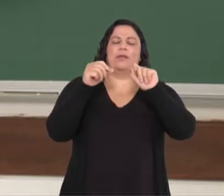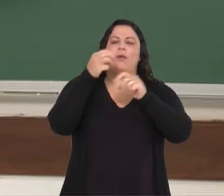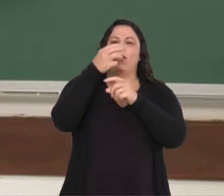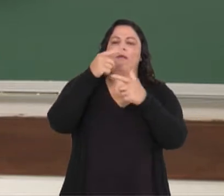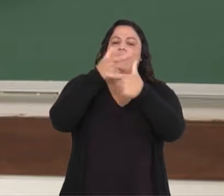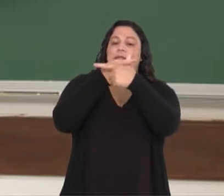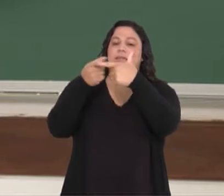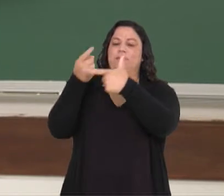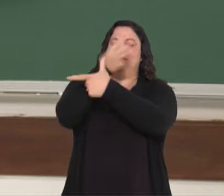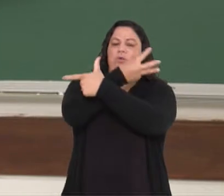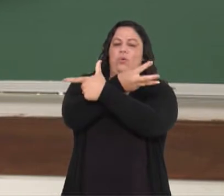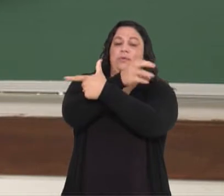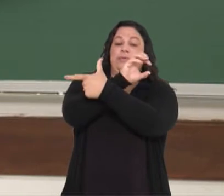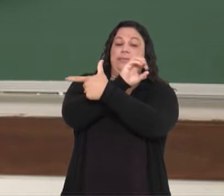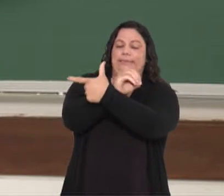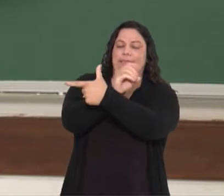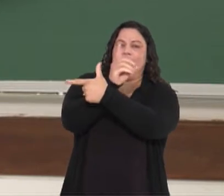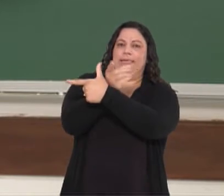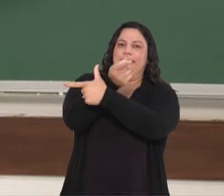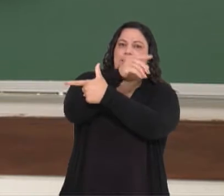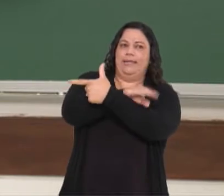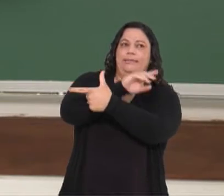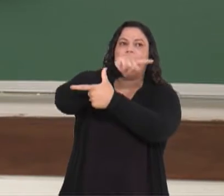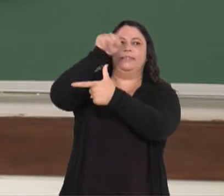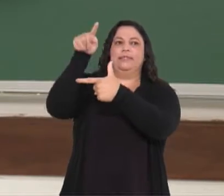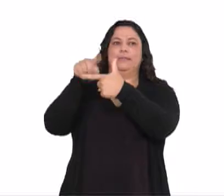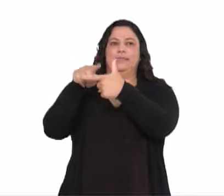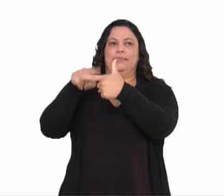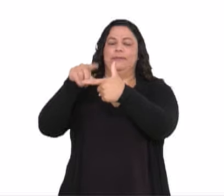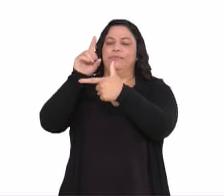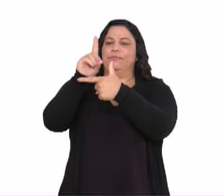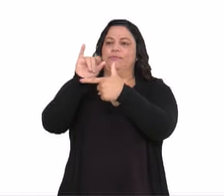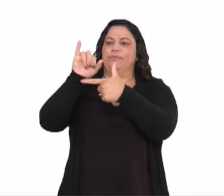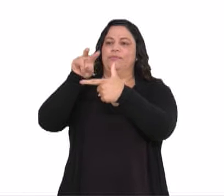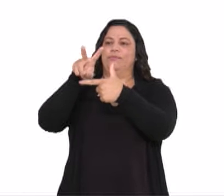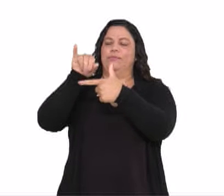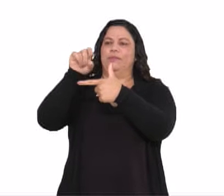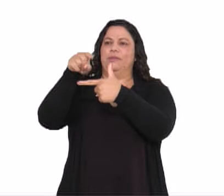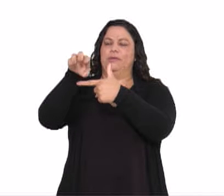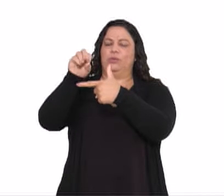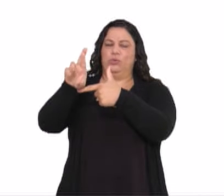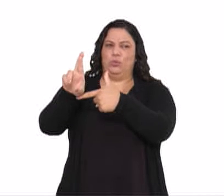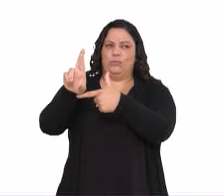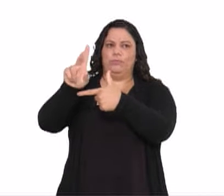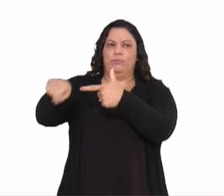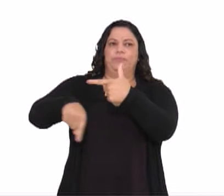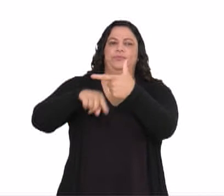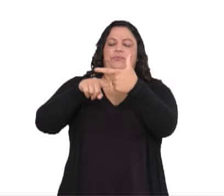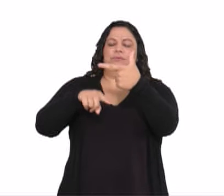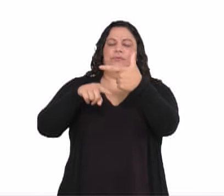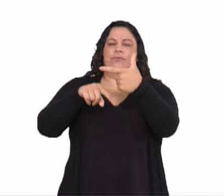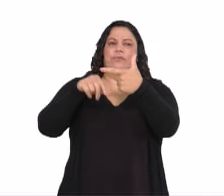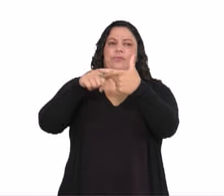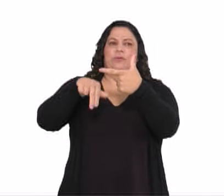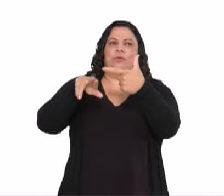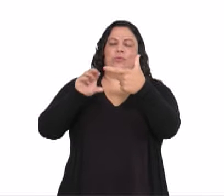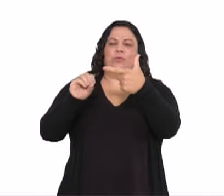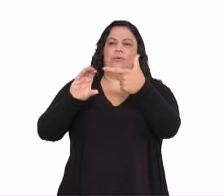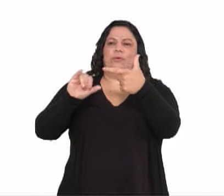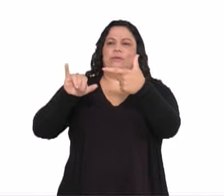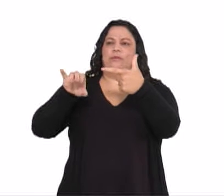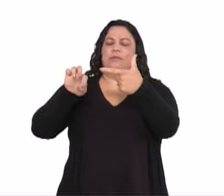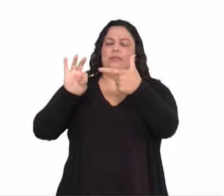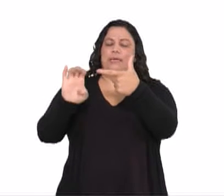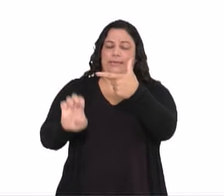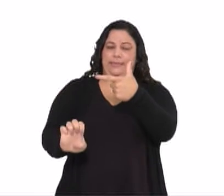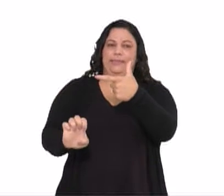da chave, divisor. Resultado da divisão é o quociente. Resto é aquilo que sobrou na